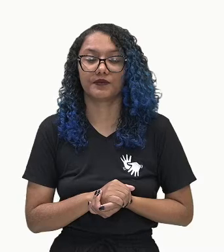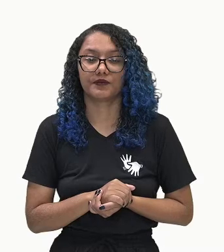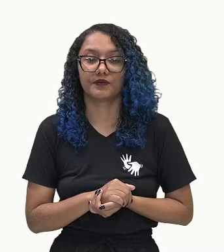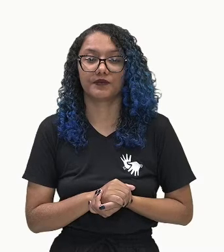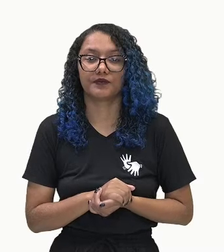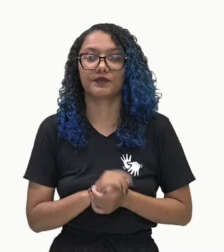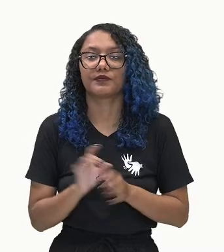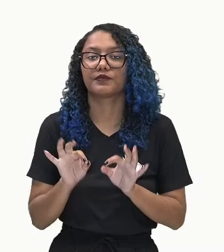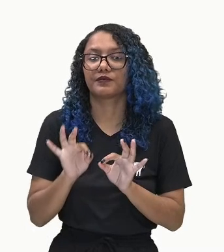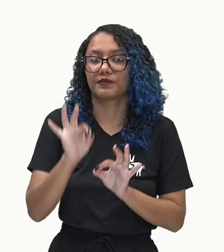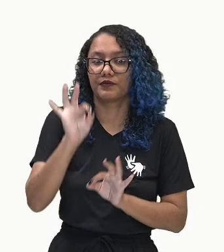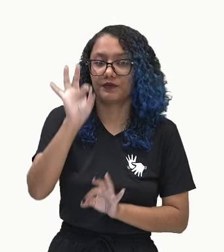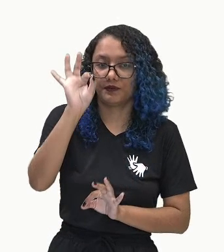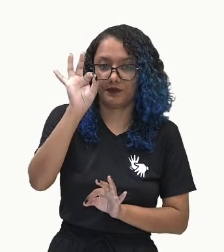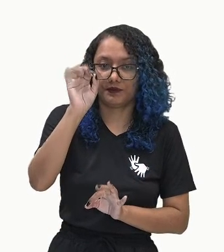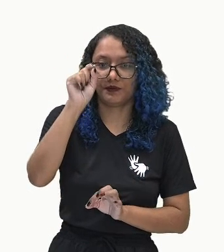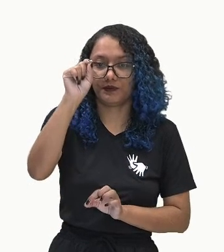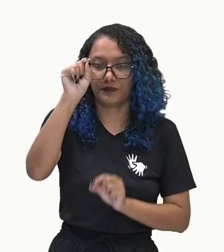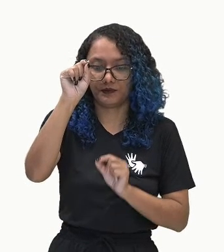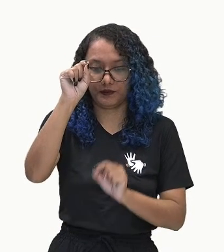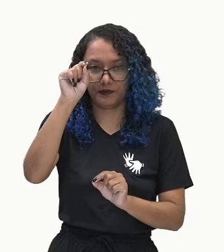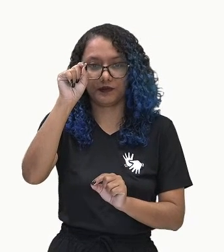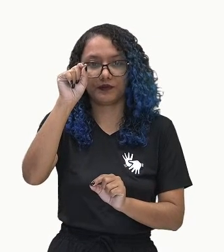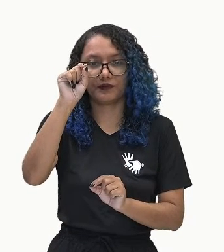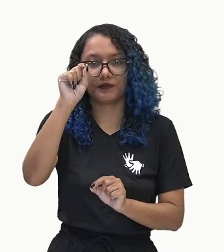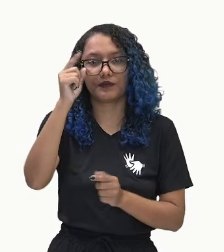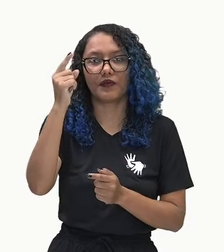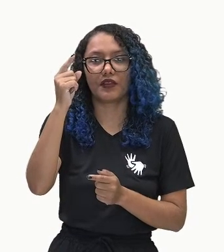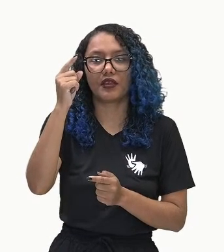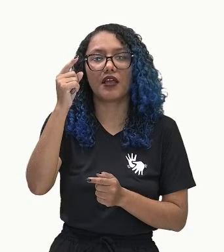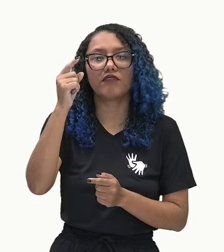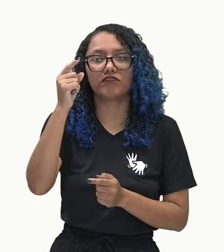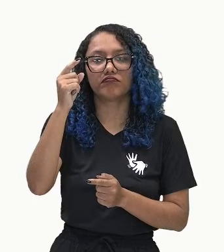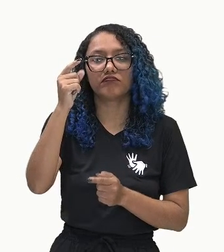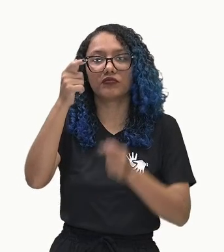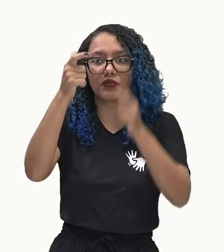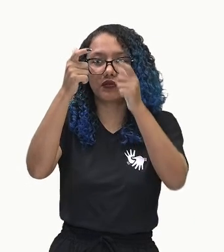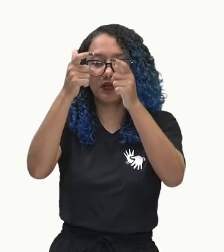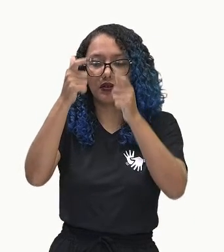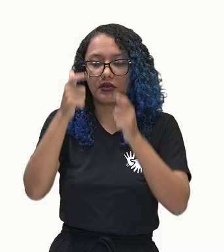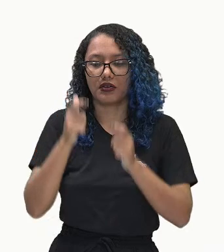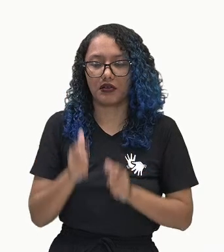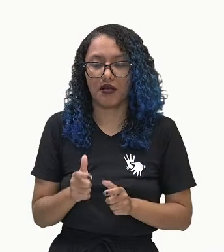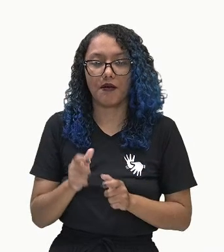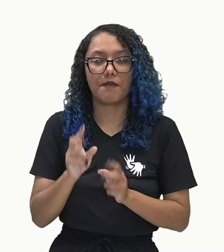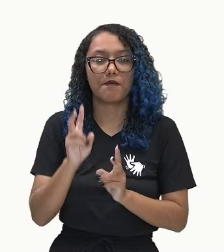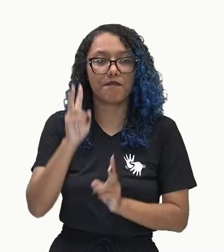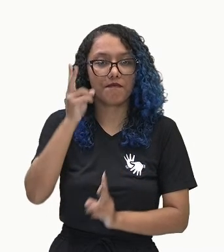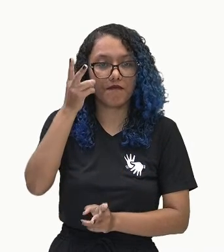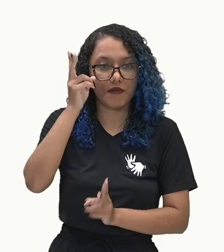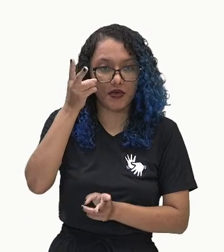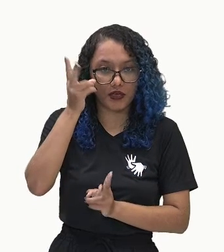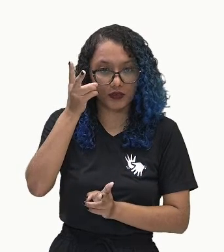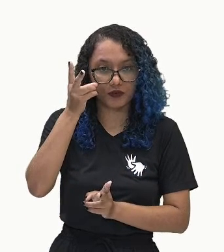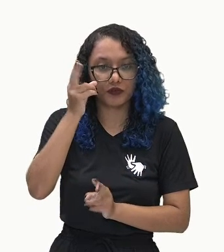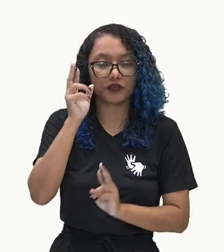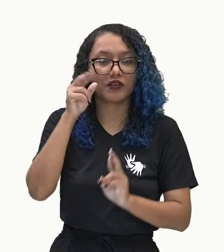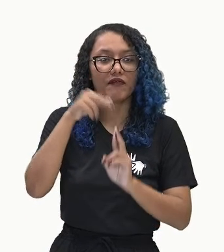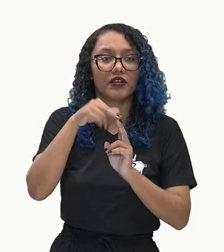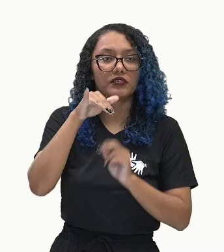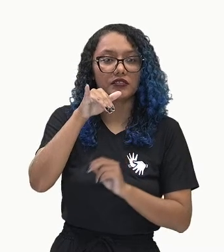dois pontos eles estão na mesma direção em relação ao eixo X. Ou